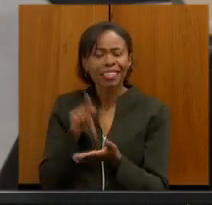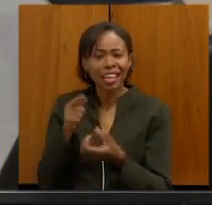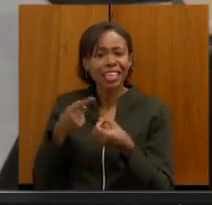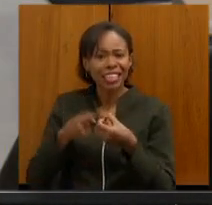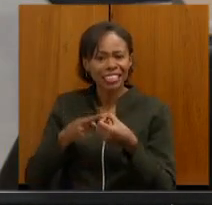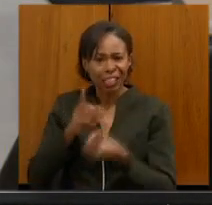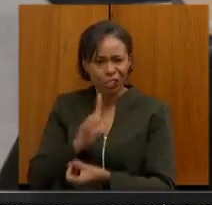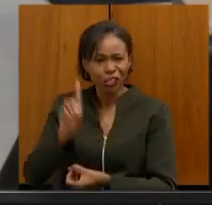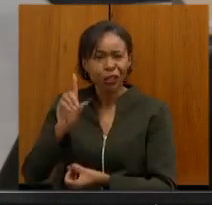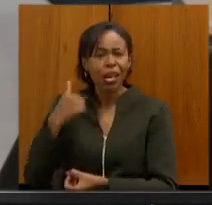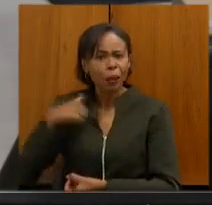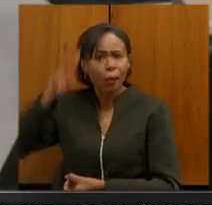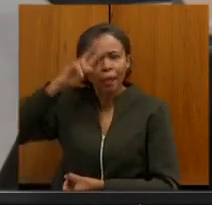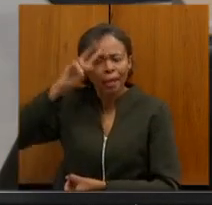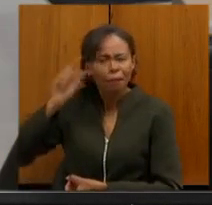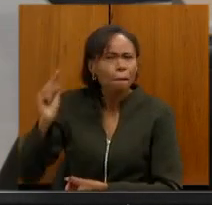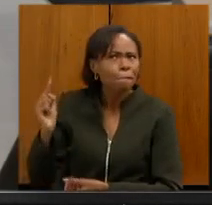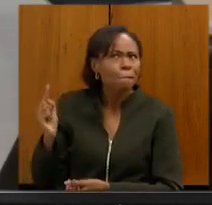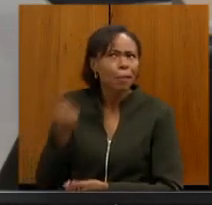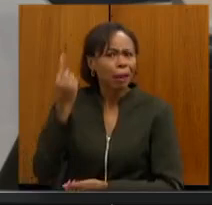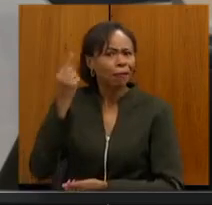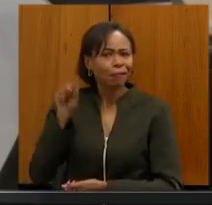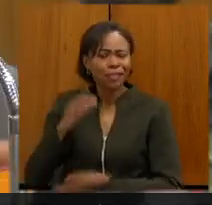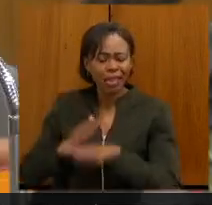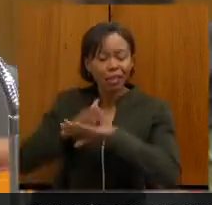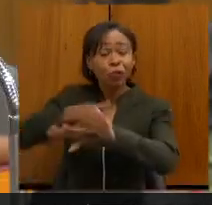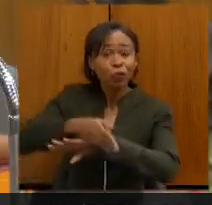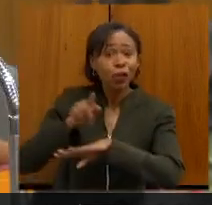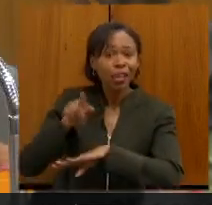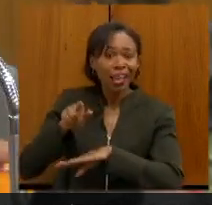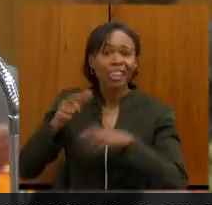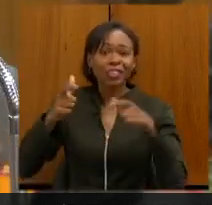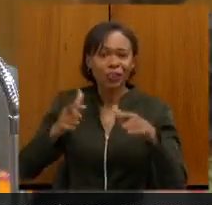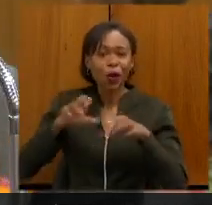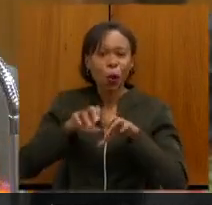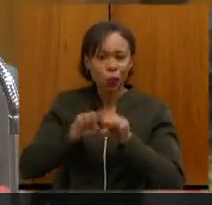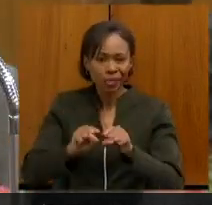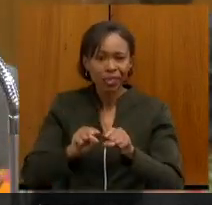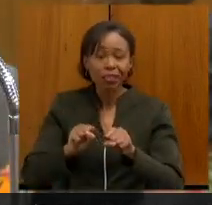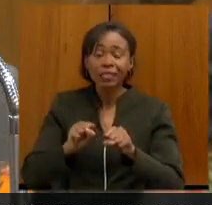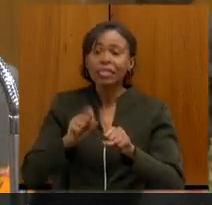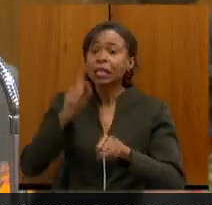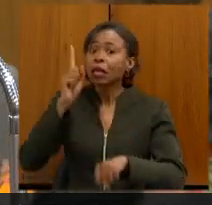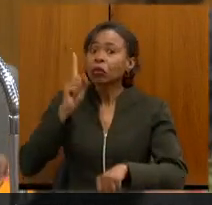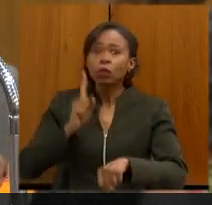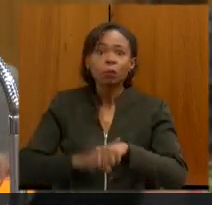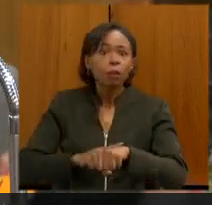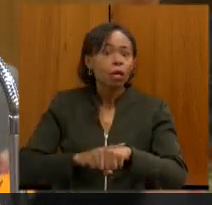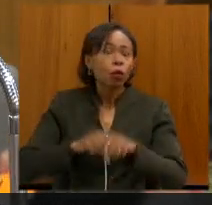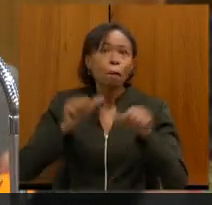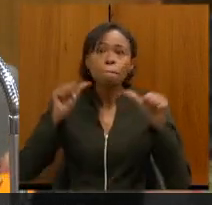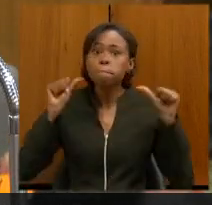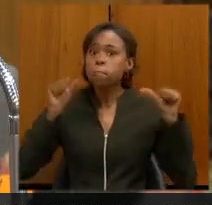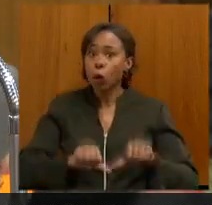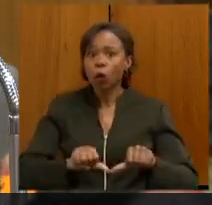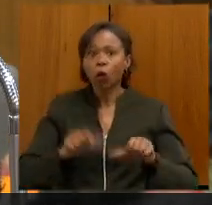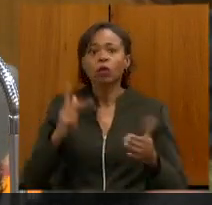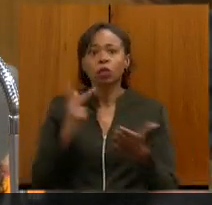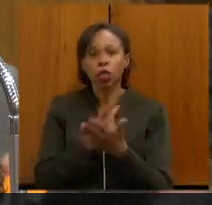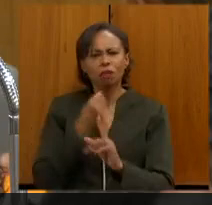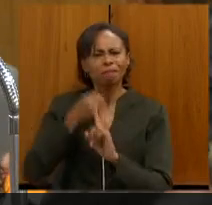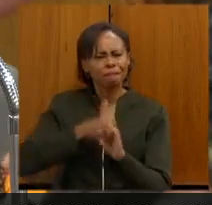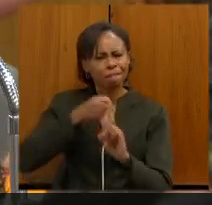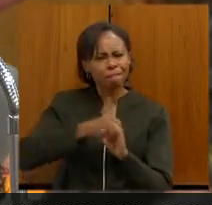se fosse hoje o primeiro dia que a senhora colocou os pés em dentro da ocupação que foi um momento mais crítico da nossa luta